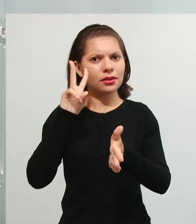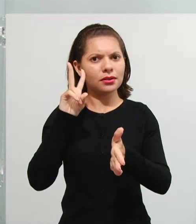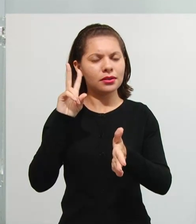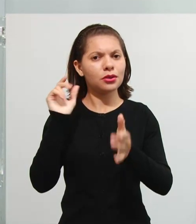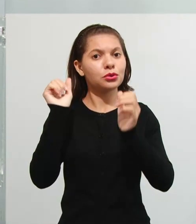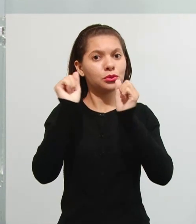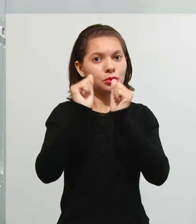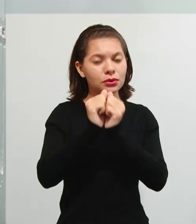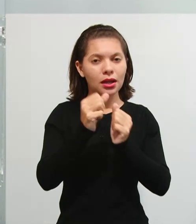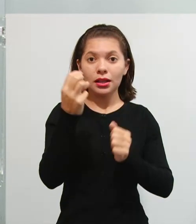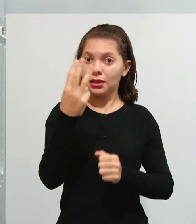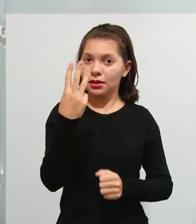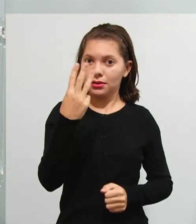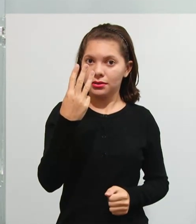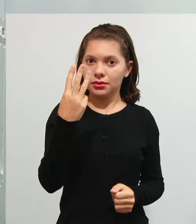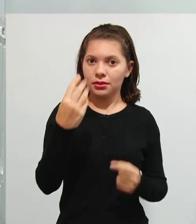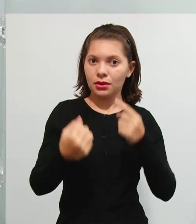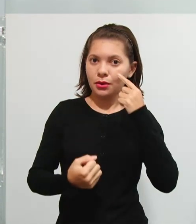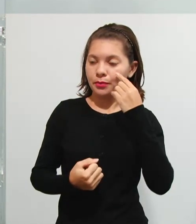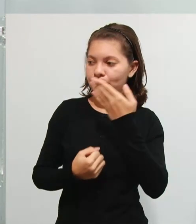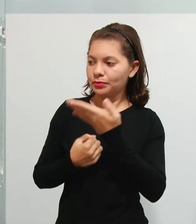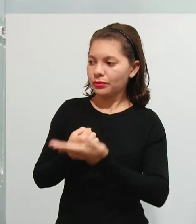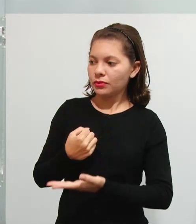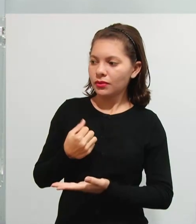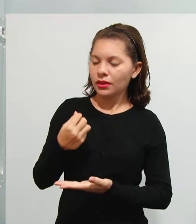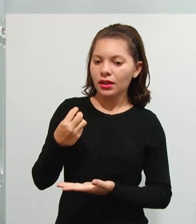é um tripé, preciso dessas